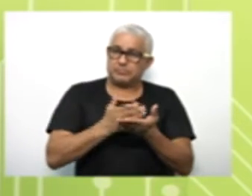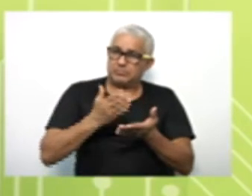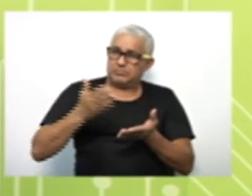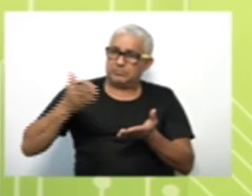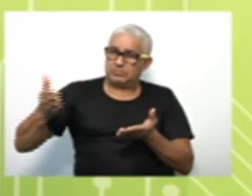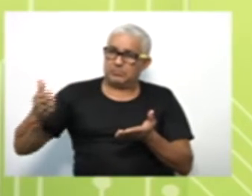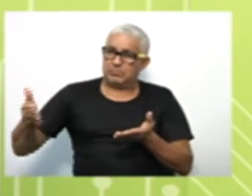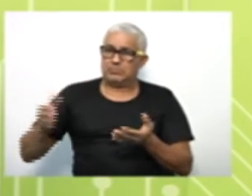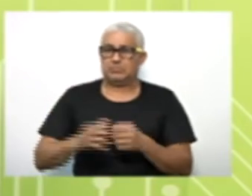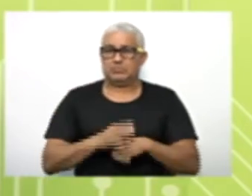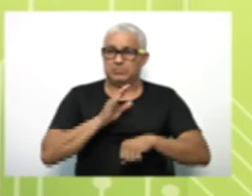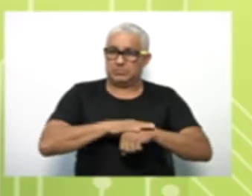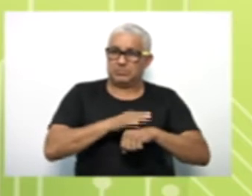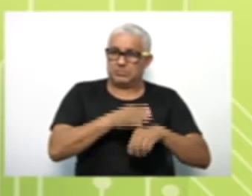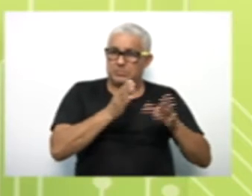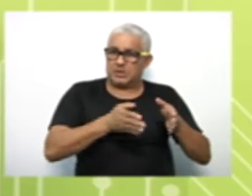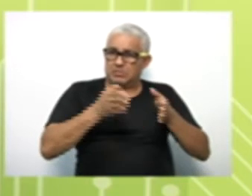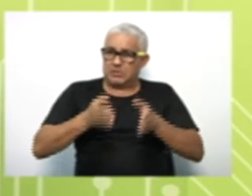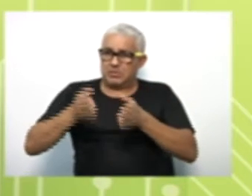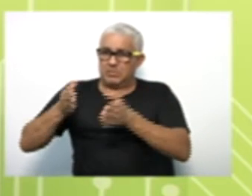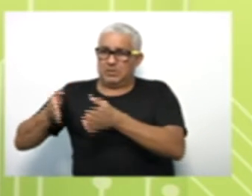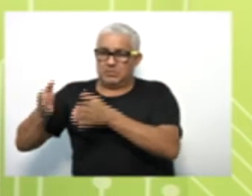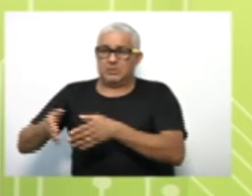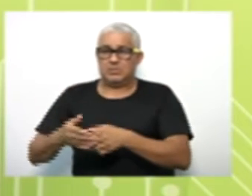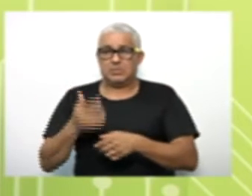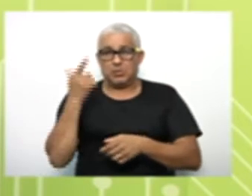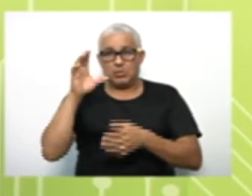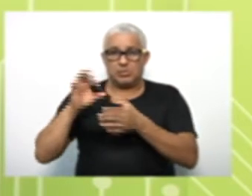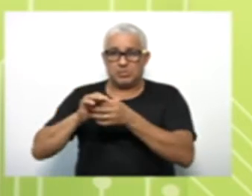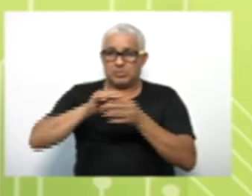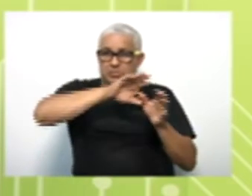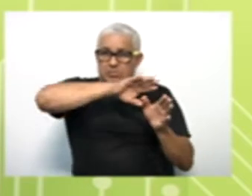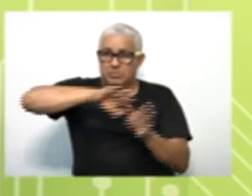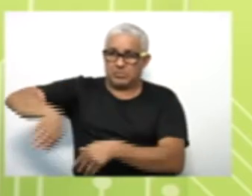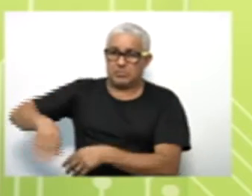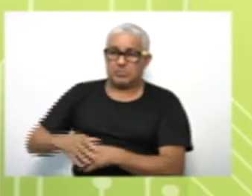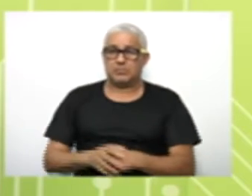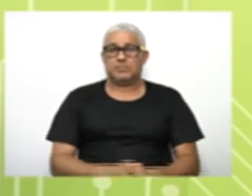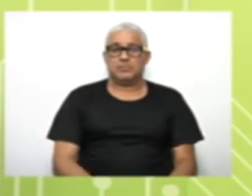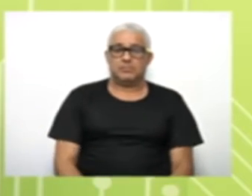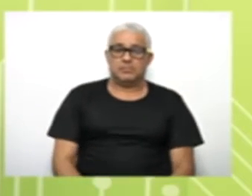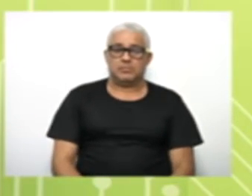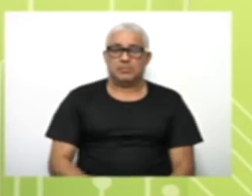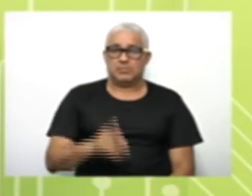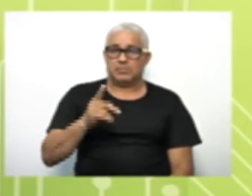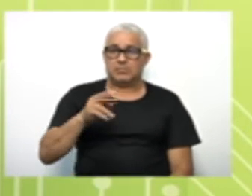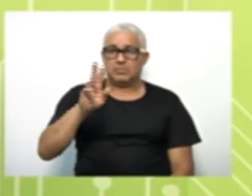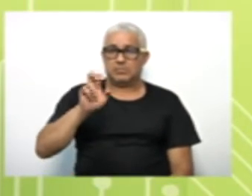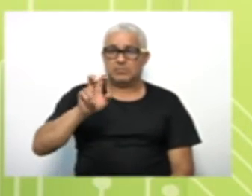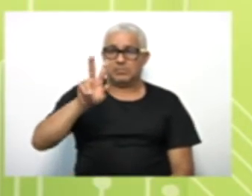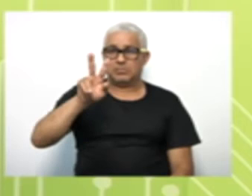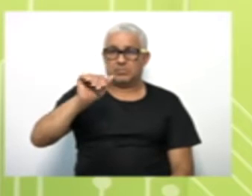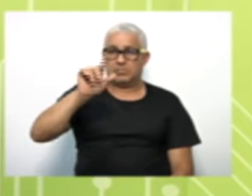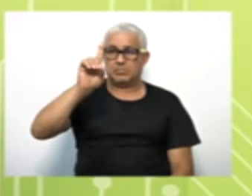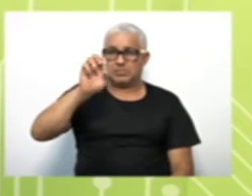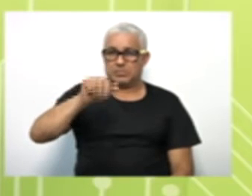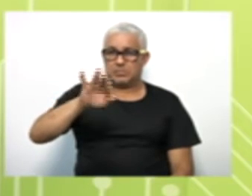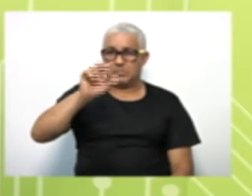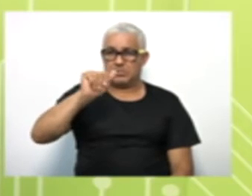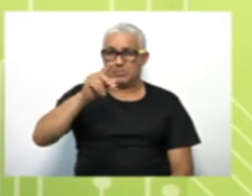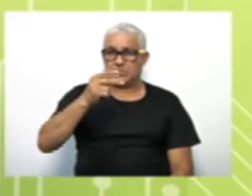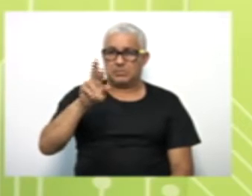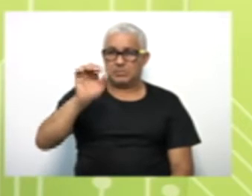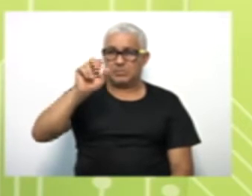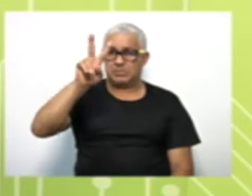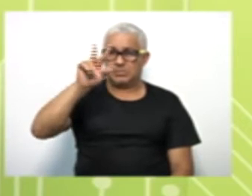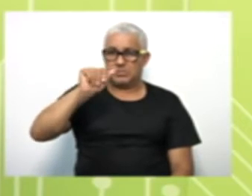um determinado período de tempo. Um outro contexto é que o plano de previdência privada, ele se divide em dois contextos,